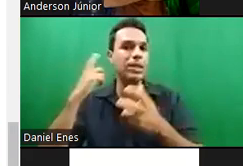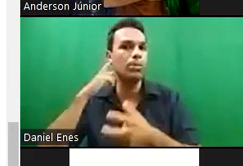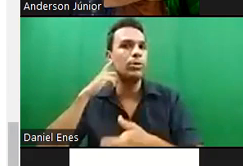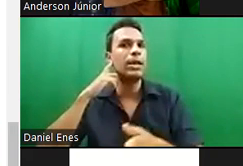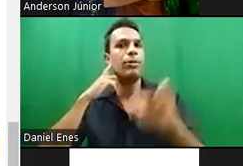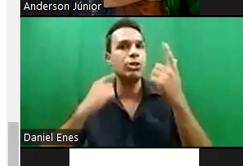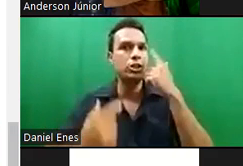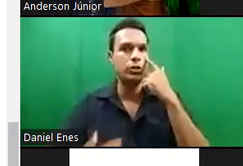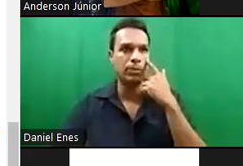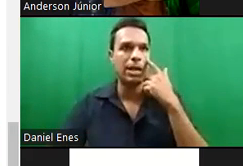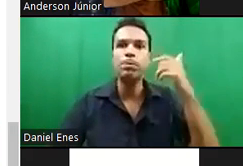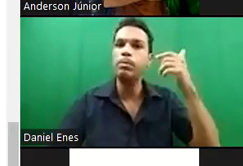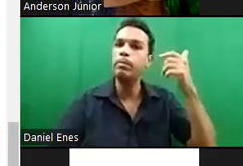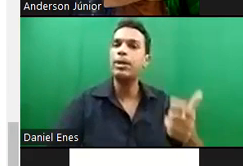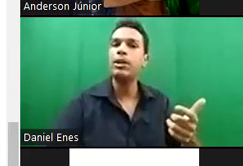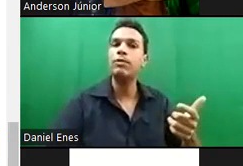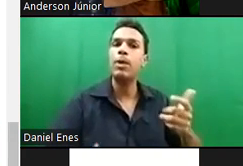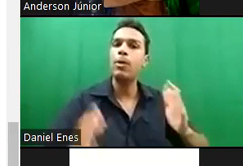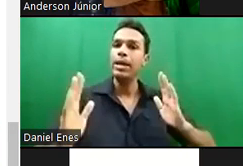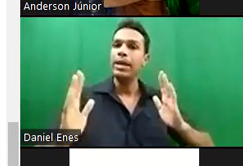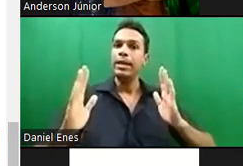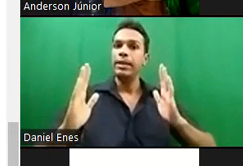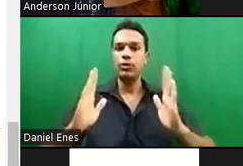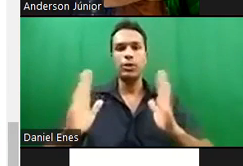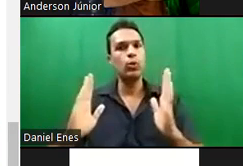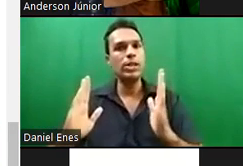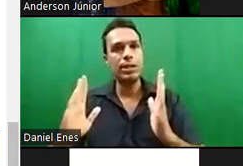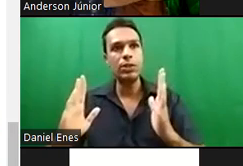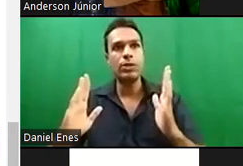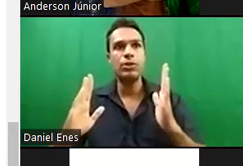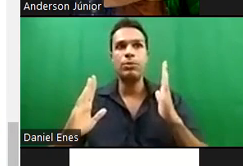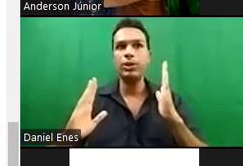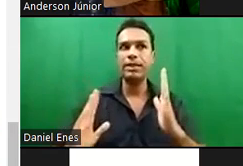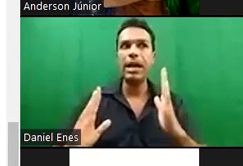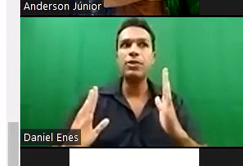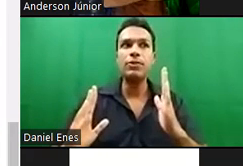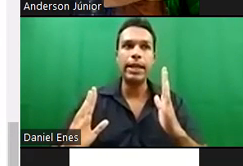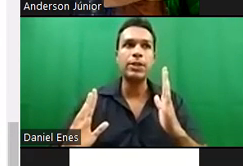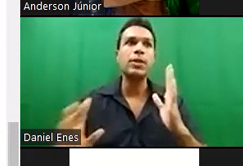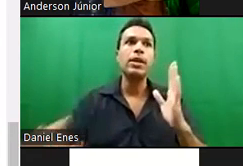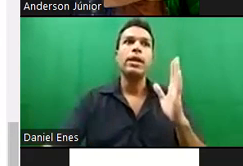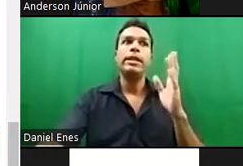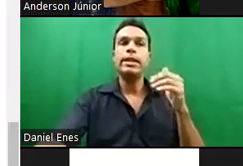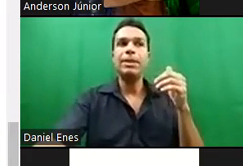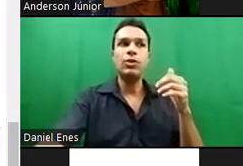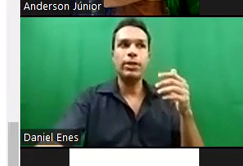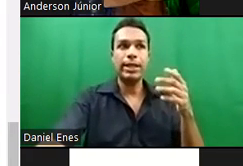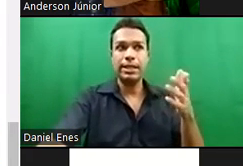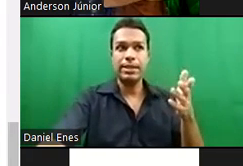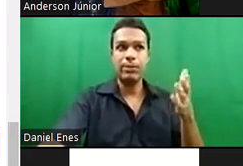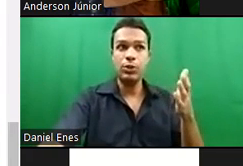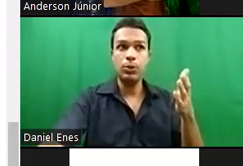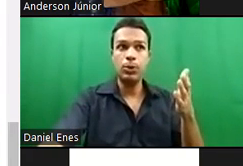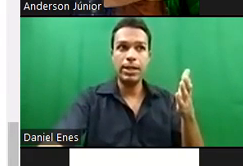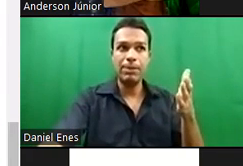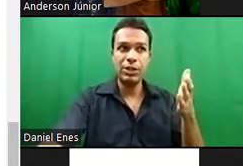percebe não pelo canal auditivo, mas pelo canal visual. Então, são duas línguas de modalidades diferentes. E aqui menciona que elas